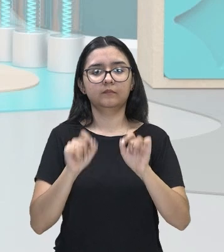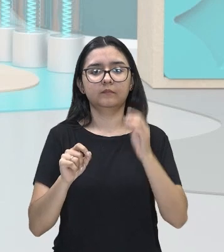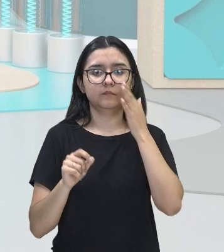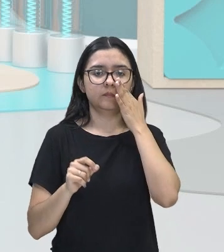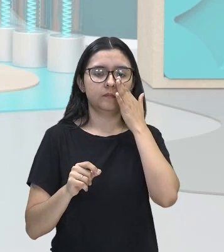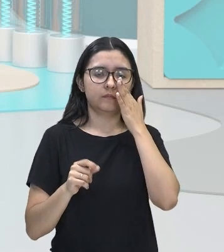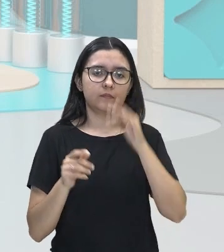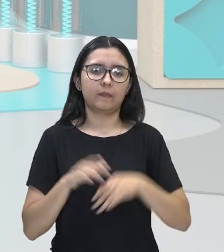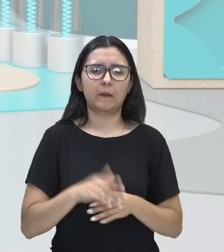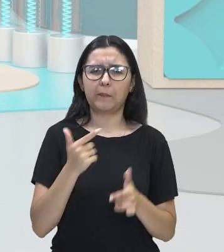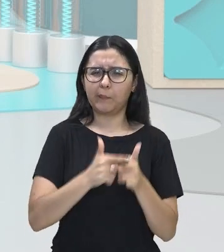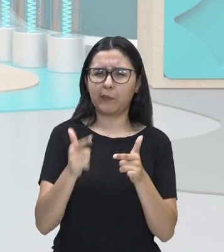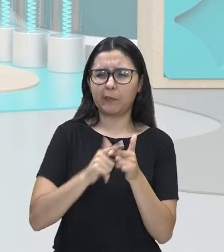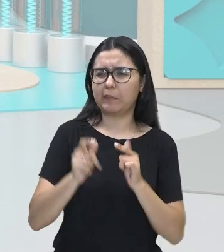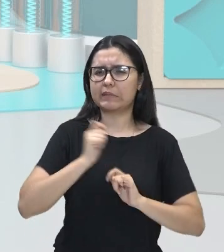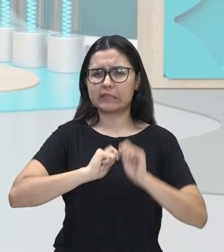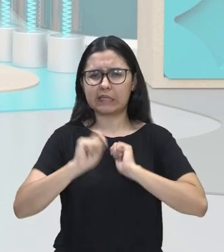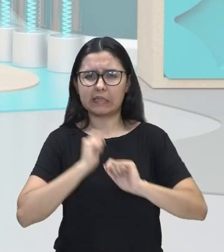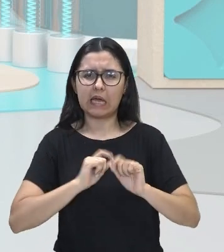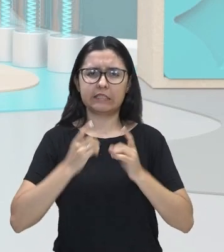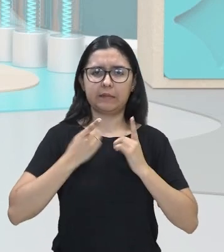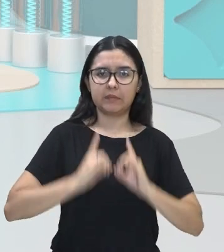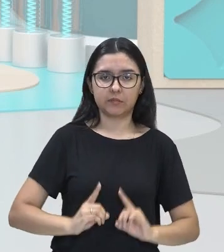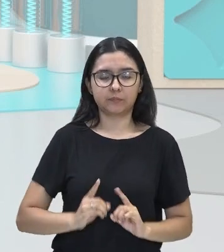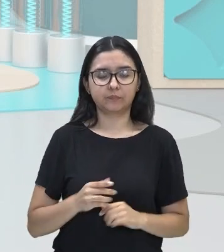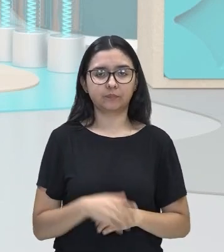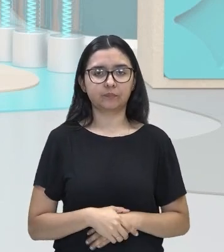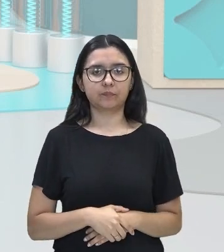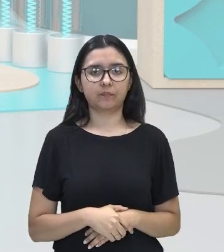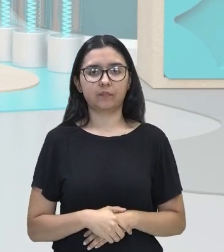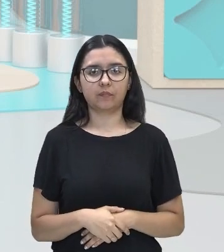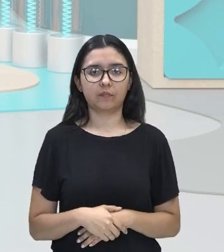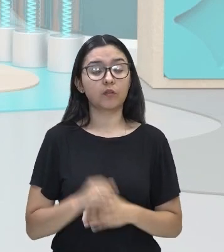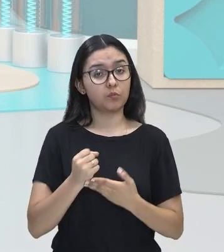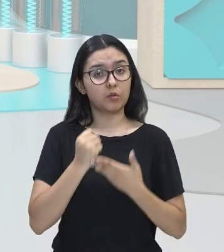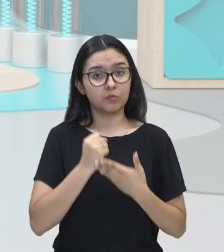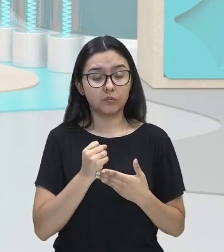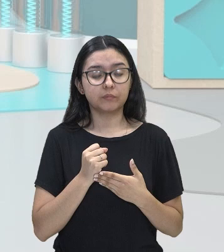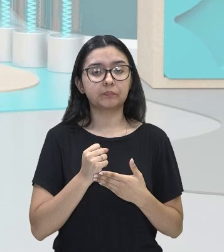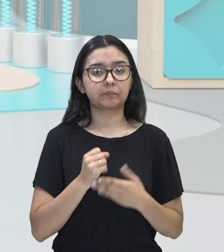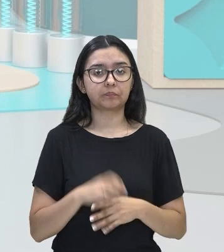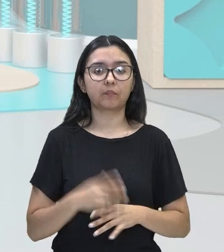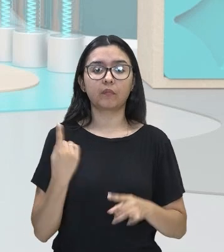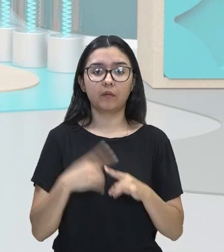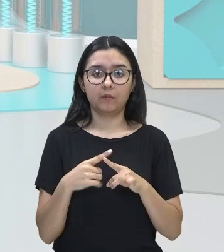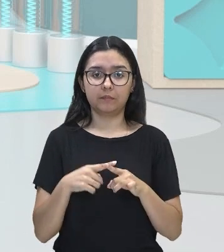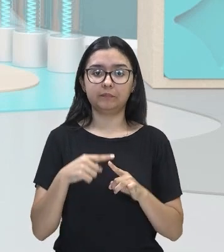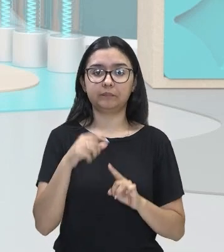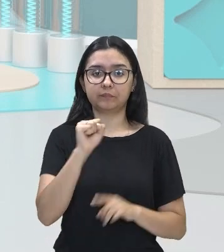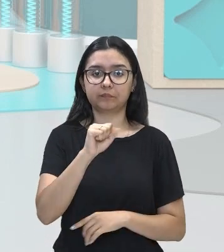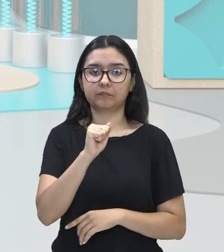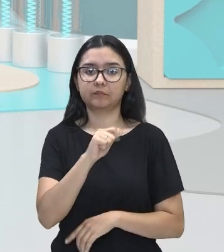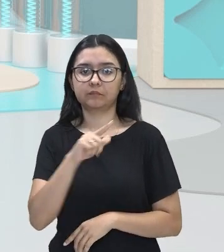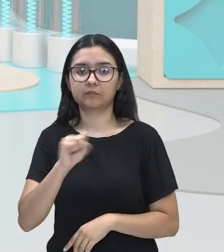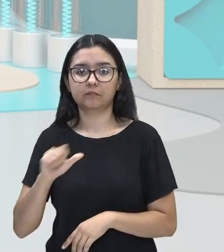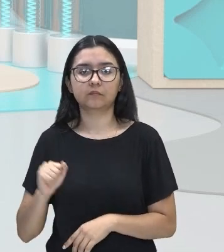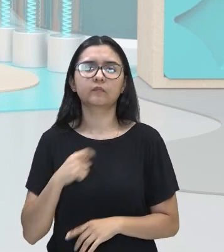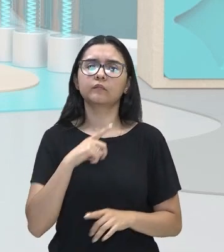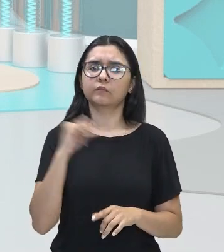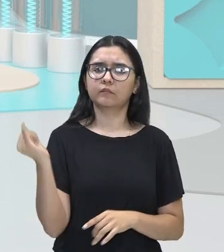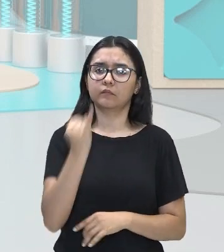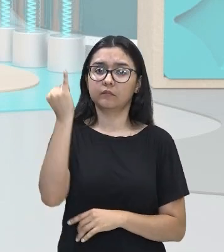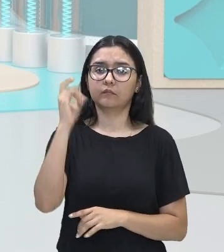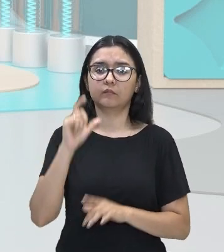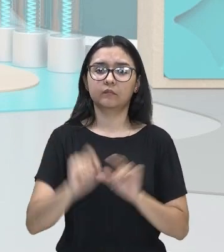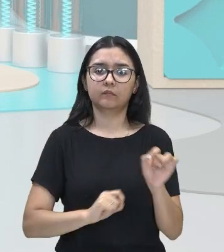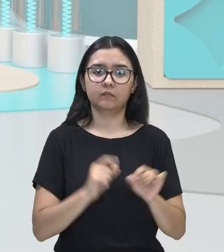de alguns problemas como ansiedade, depressão. Isso porque a salsa também desempenha um papel